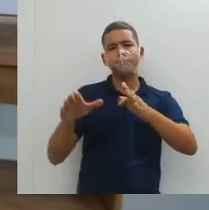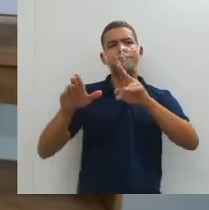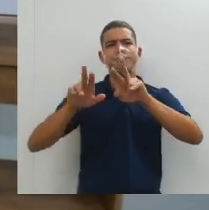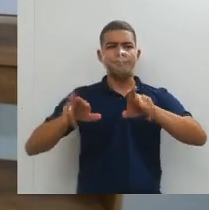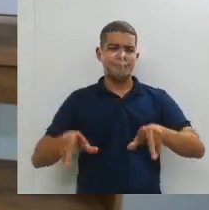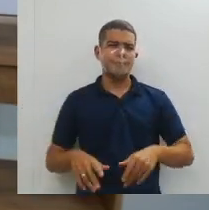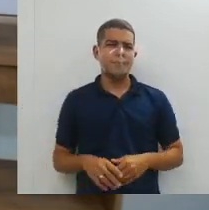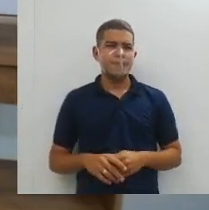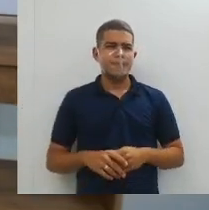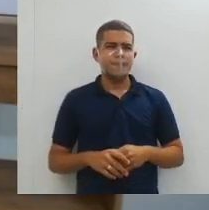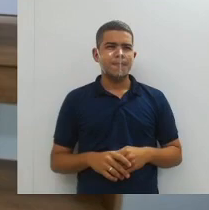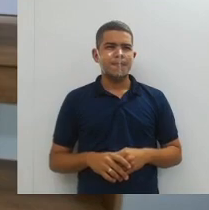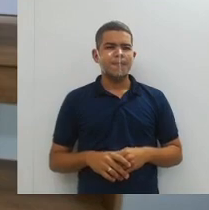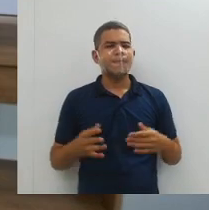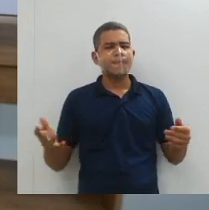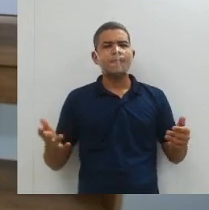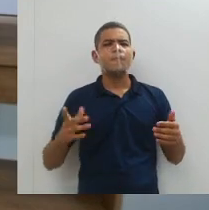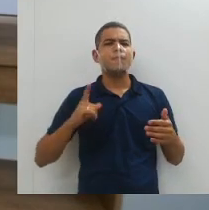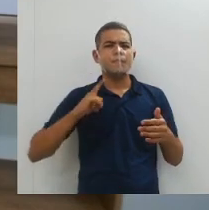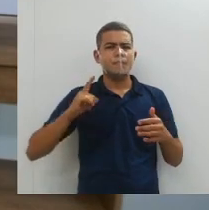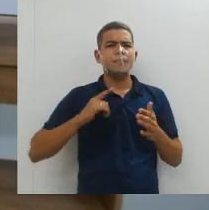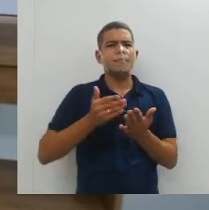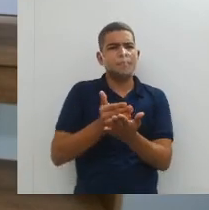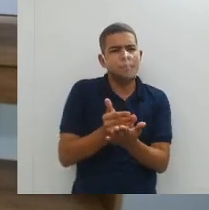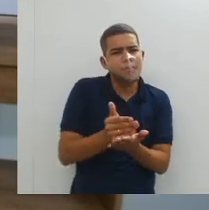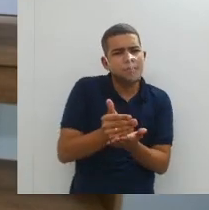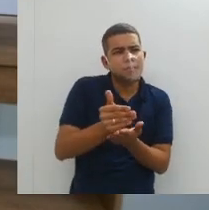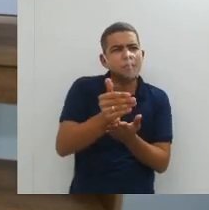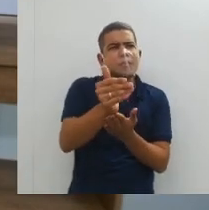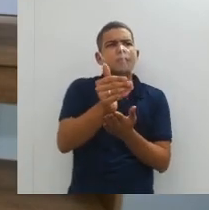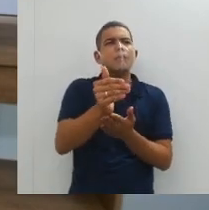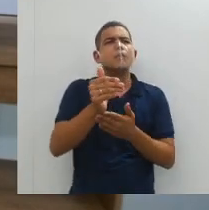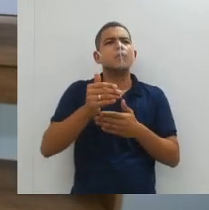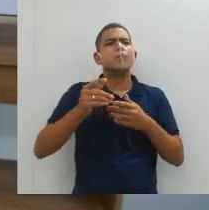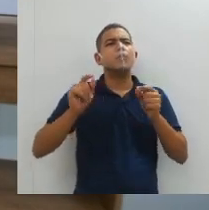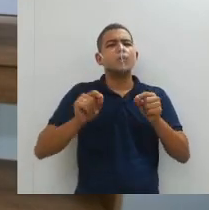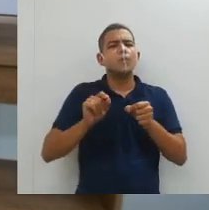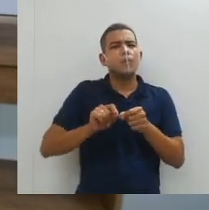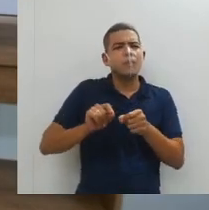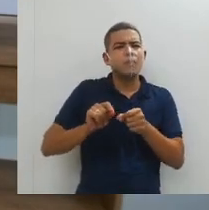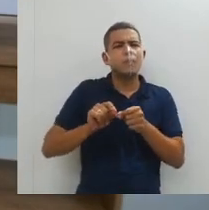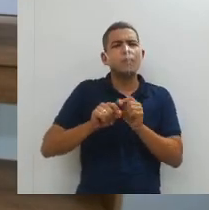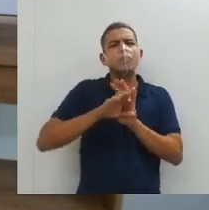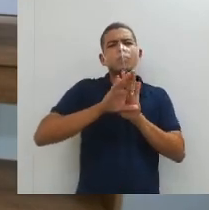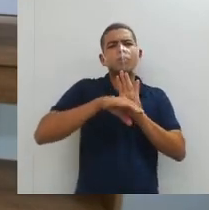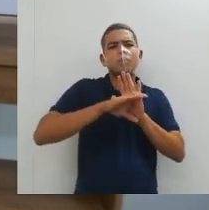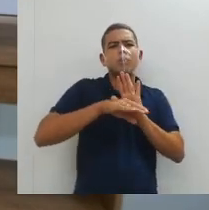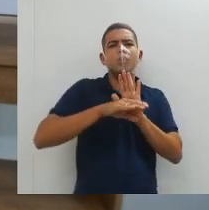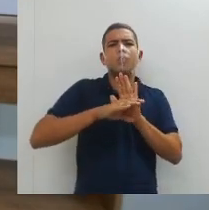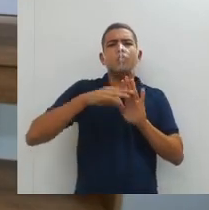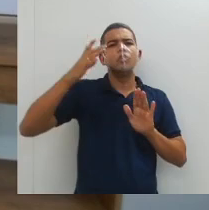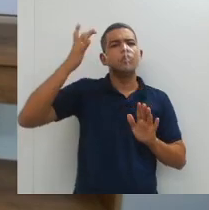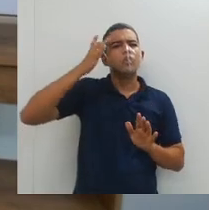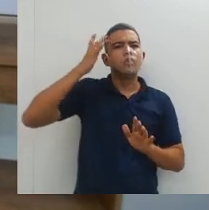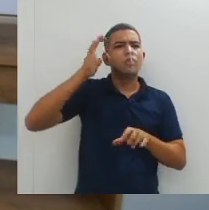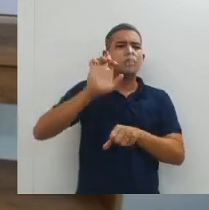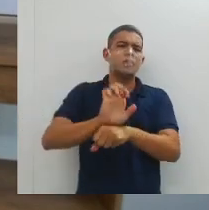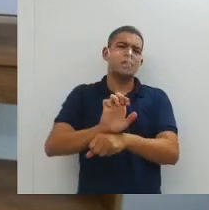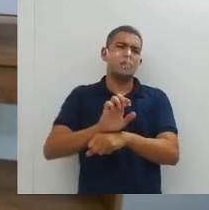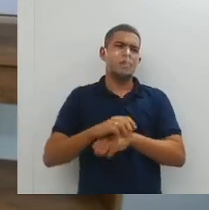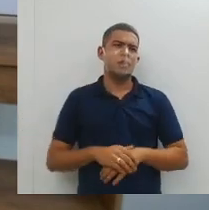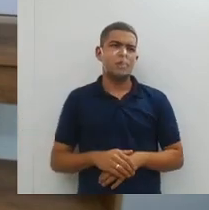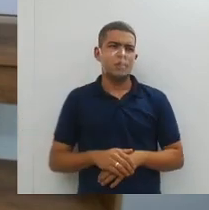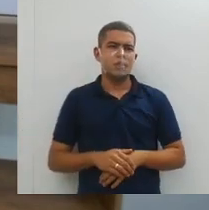Então é a partir desse momento aí que começa a se formar o conceito de razão de